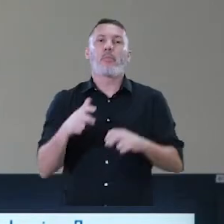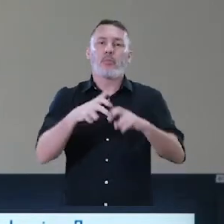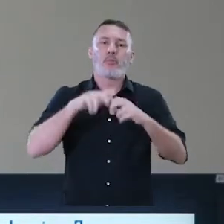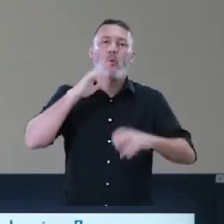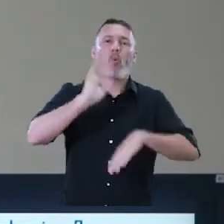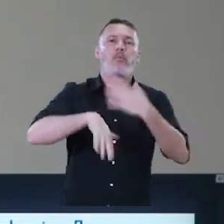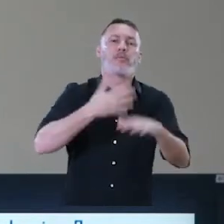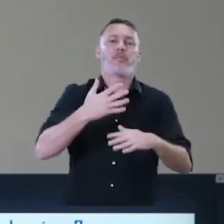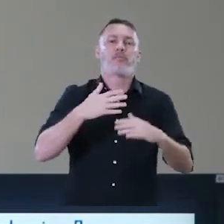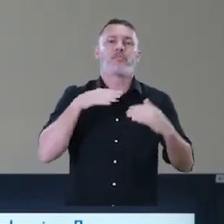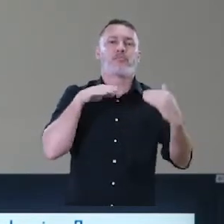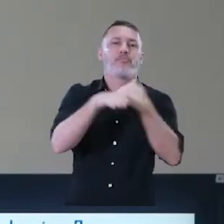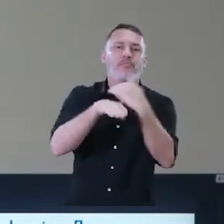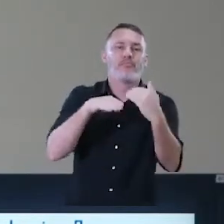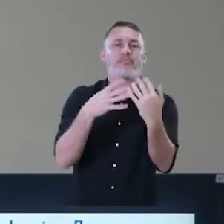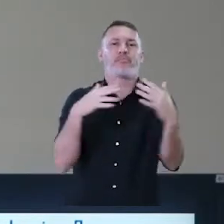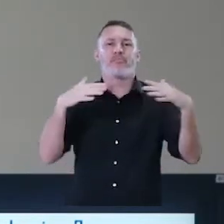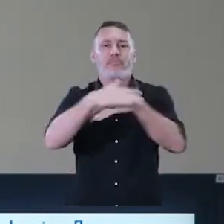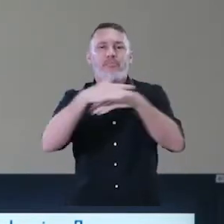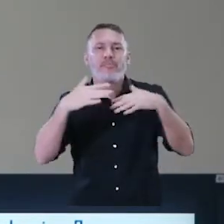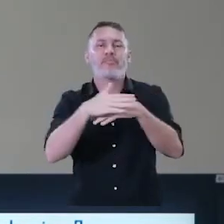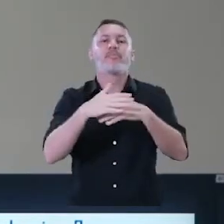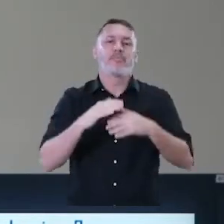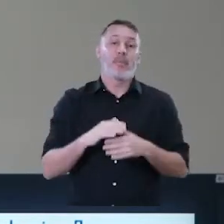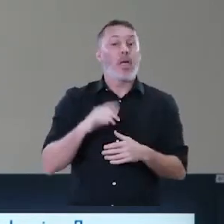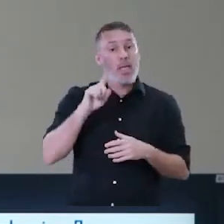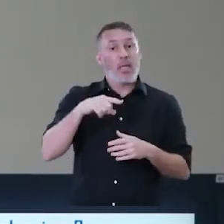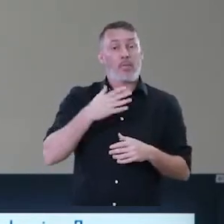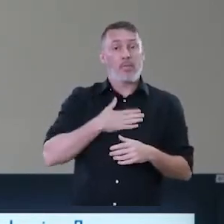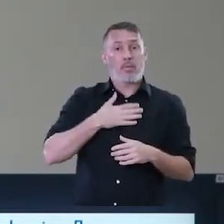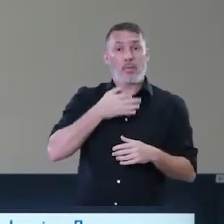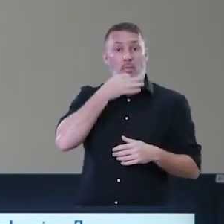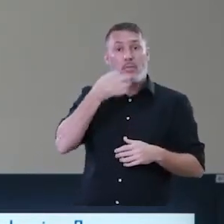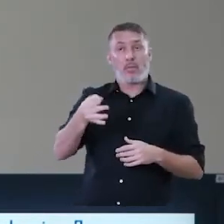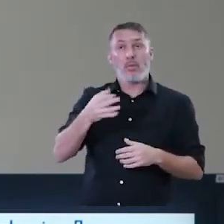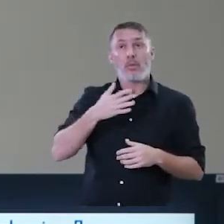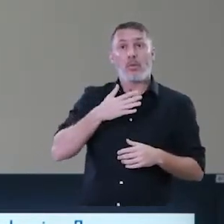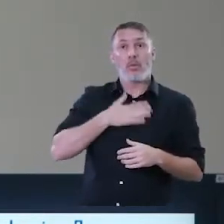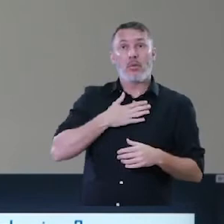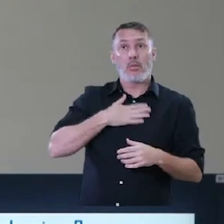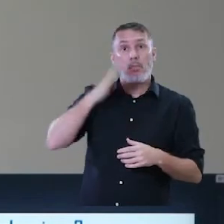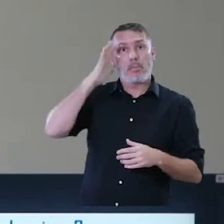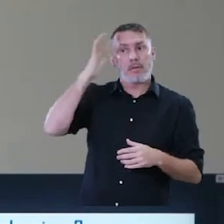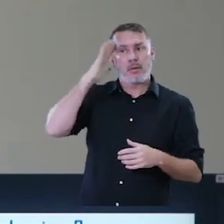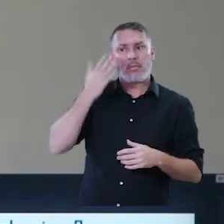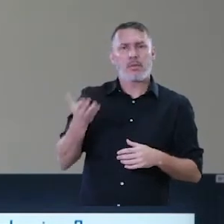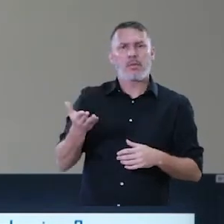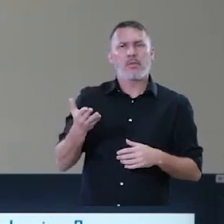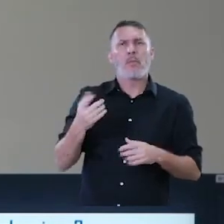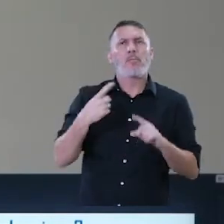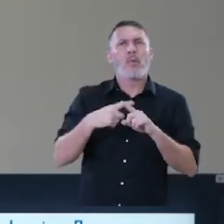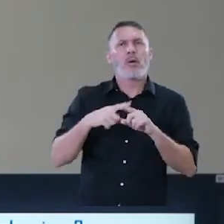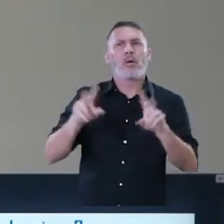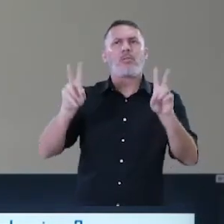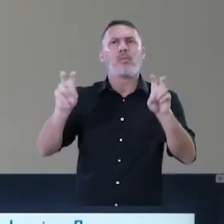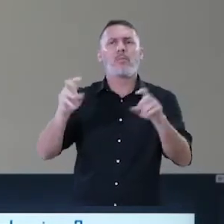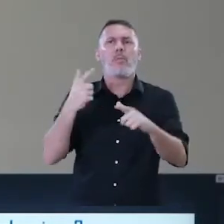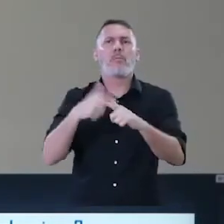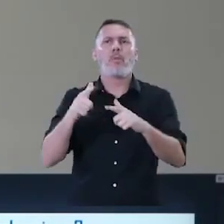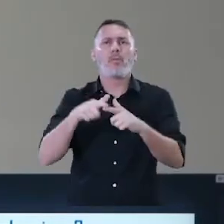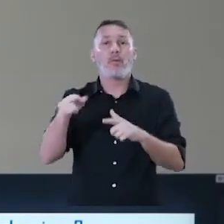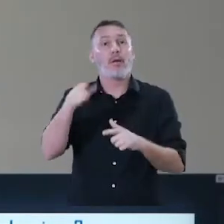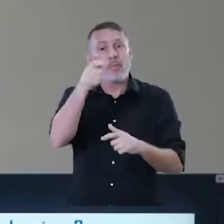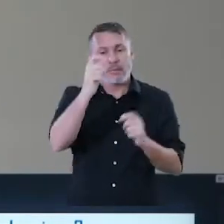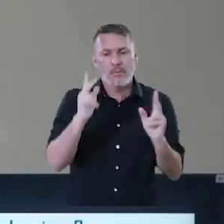Show! Quando eu trabalho isso aí, queridos, é o meu pensamento sobre mobilidade urbana. Qual é a problemática aqui? O que causa